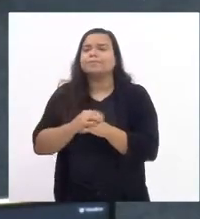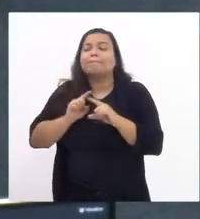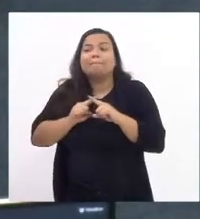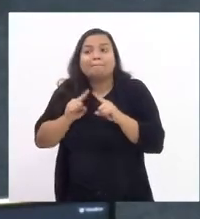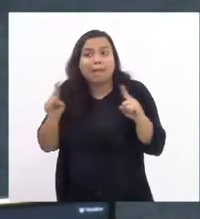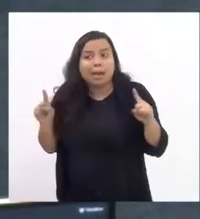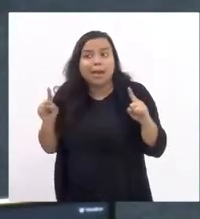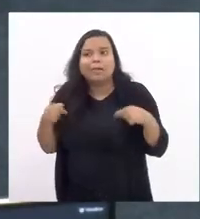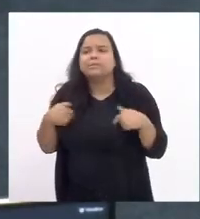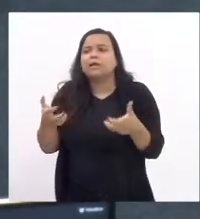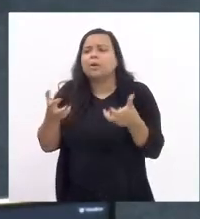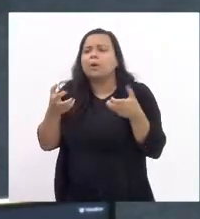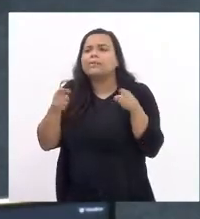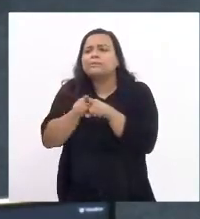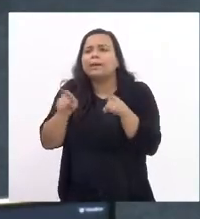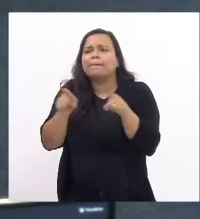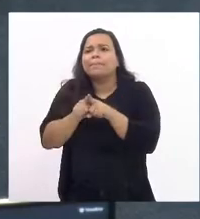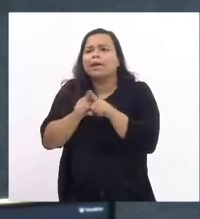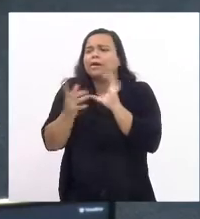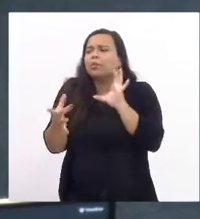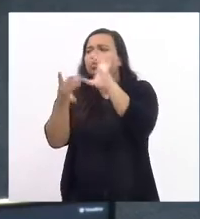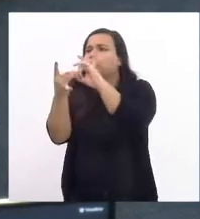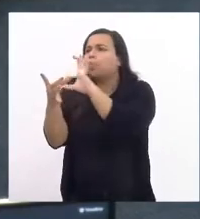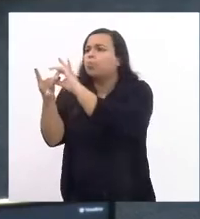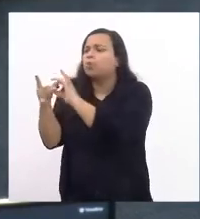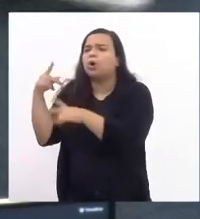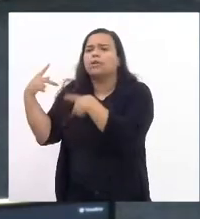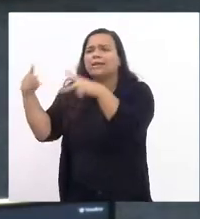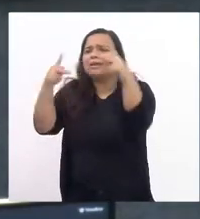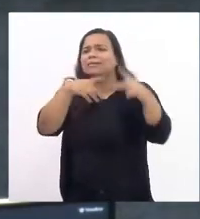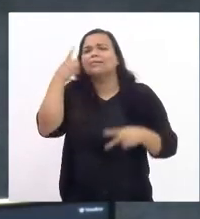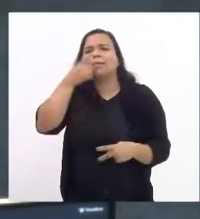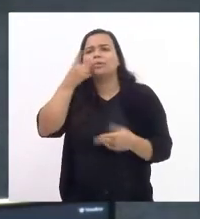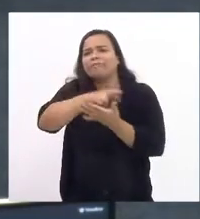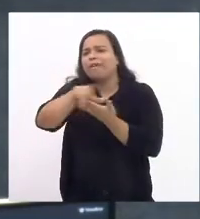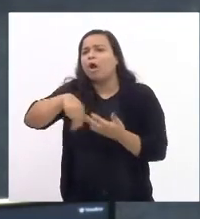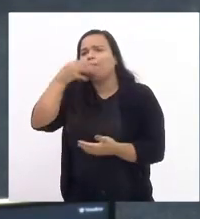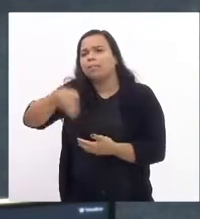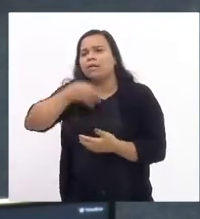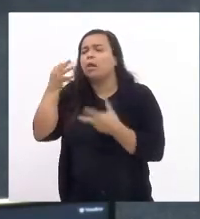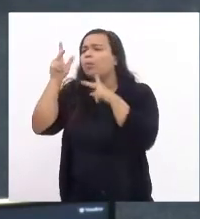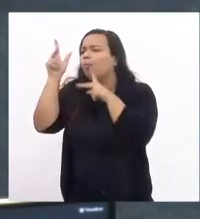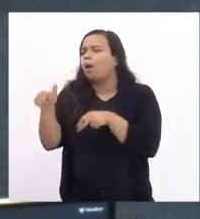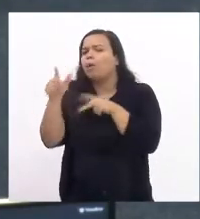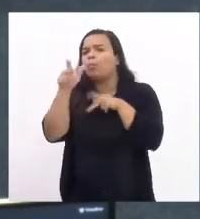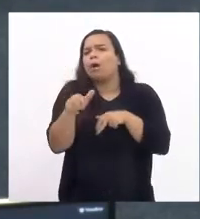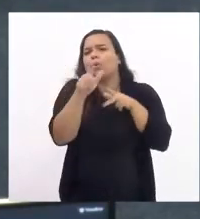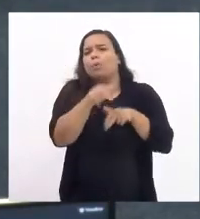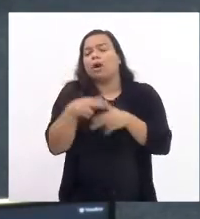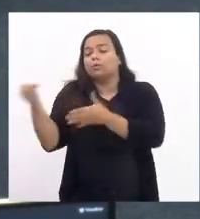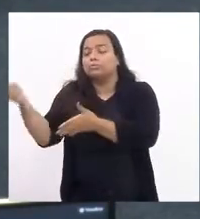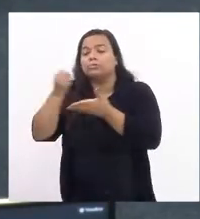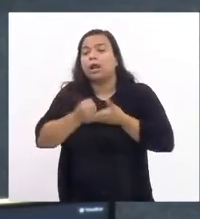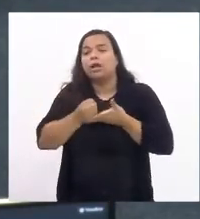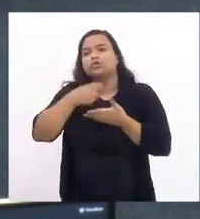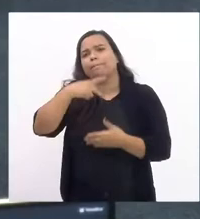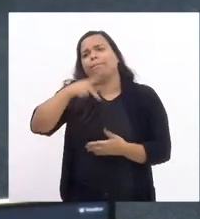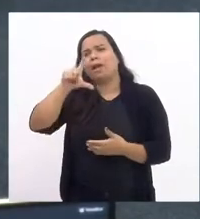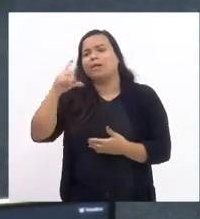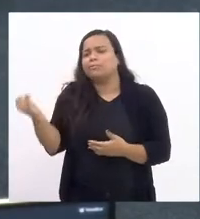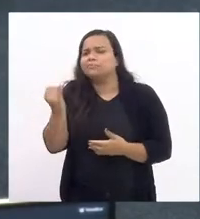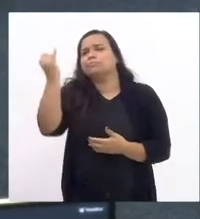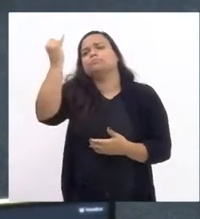me somar à fala de muitos deputados aqui, que estão trazendo PLs de grande